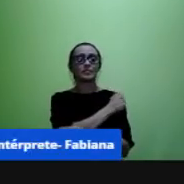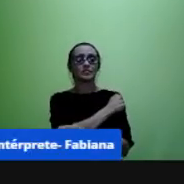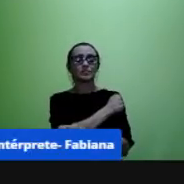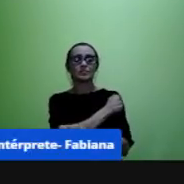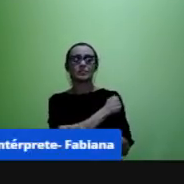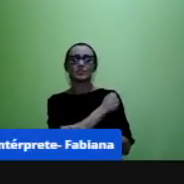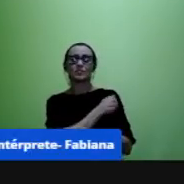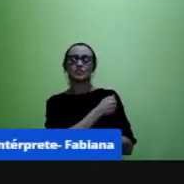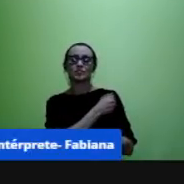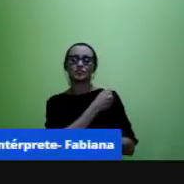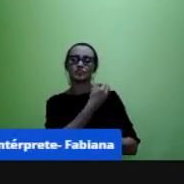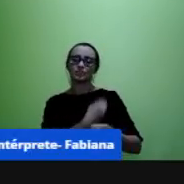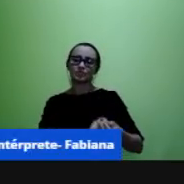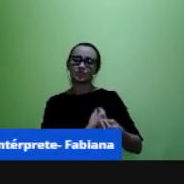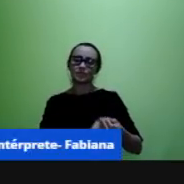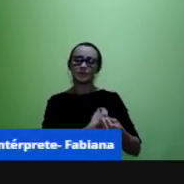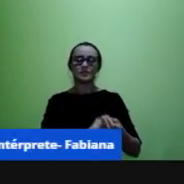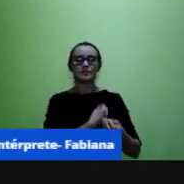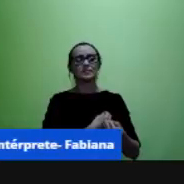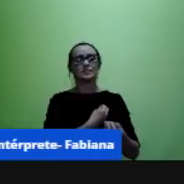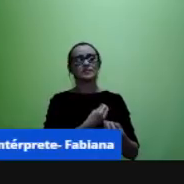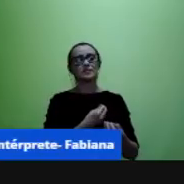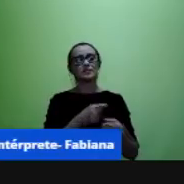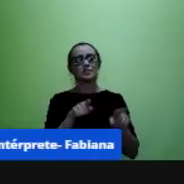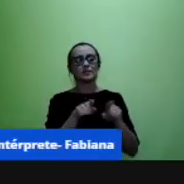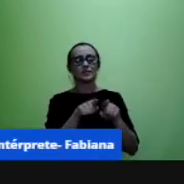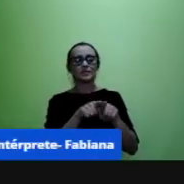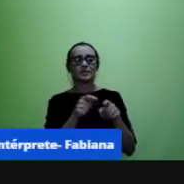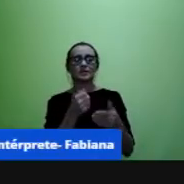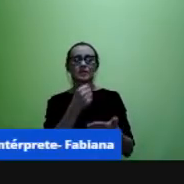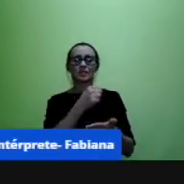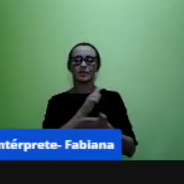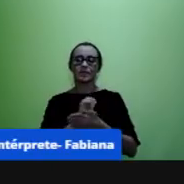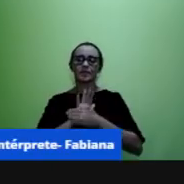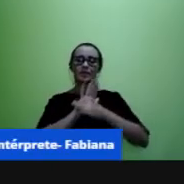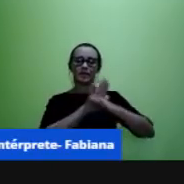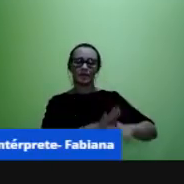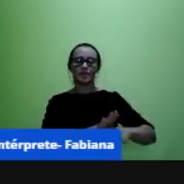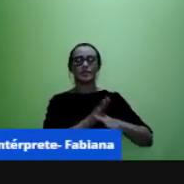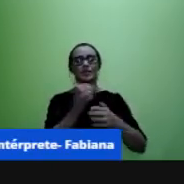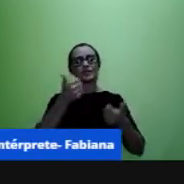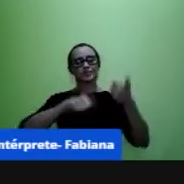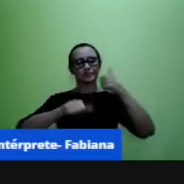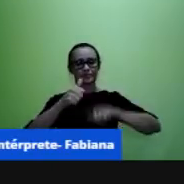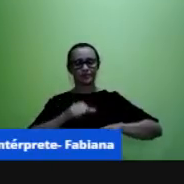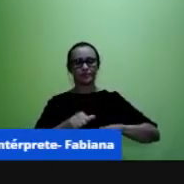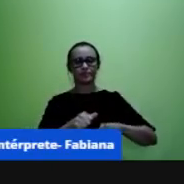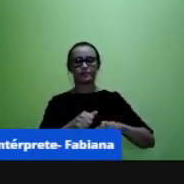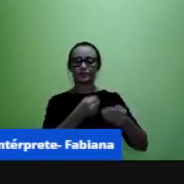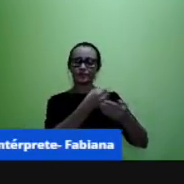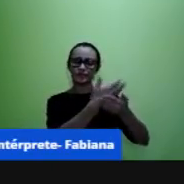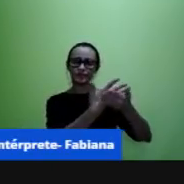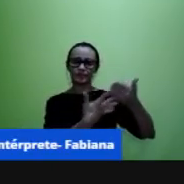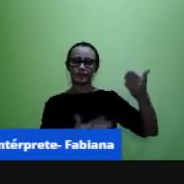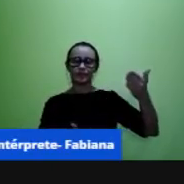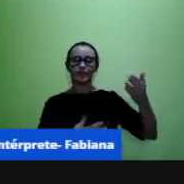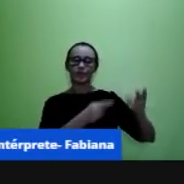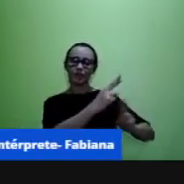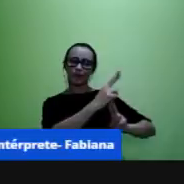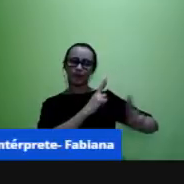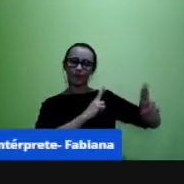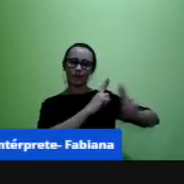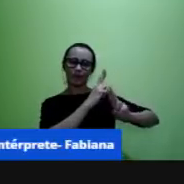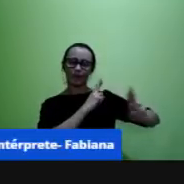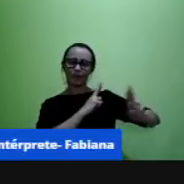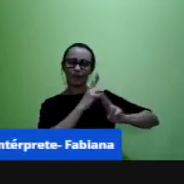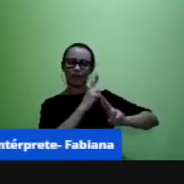né, cada um dos meus alunos. Com os formulários eu consigo ter em tempo real as respostas dos alunos. Além disso, eu